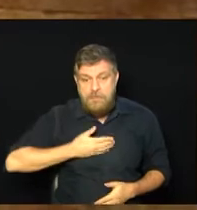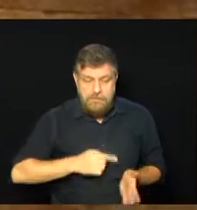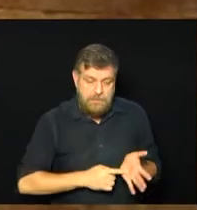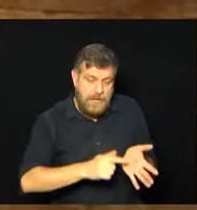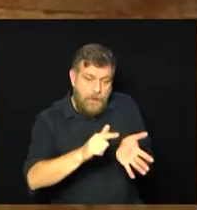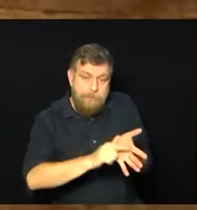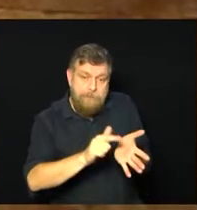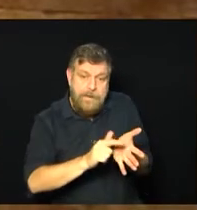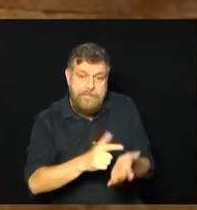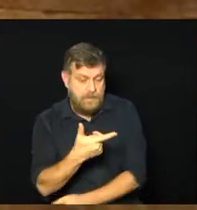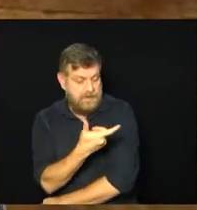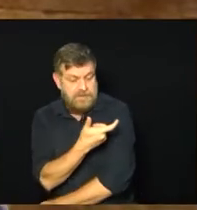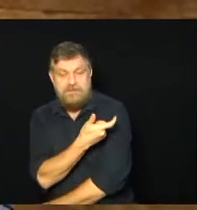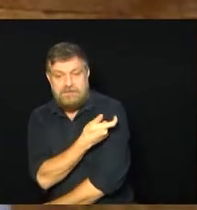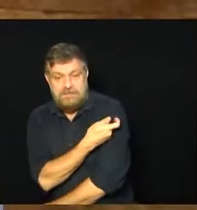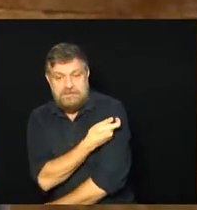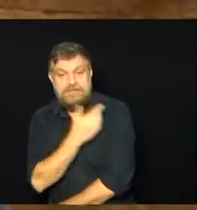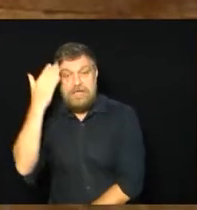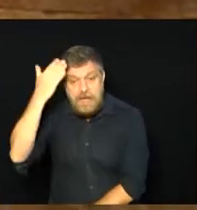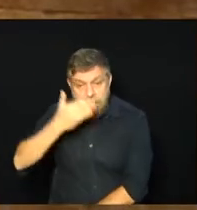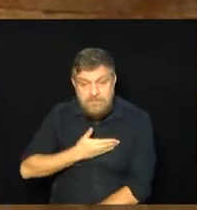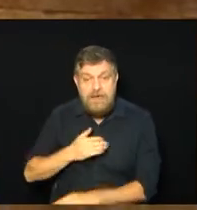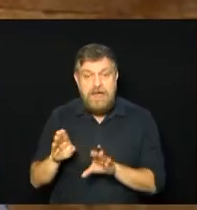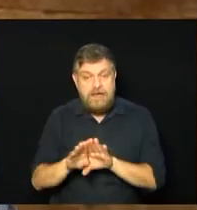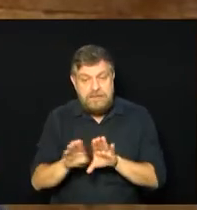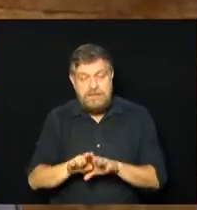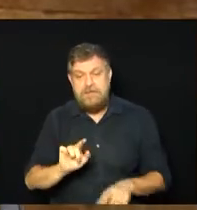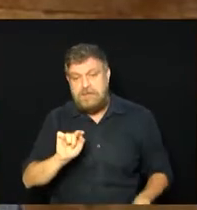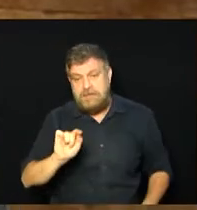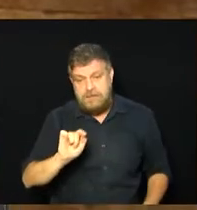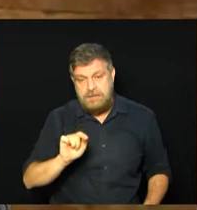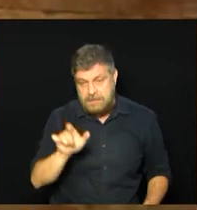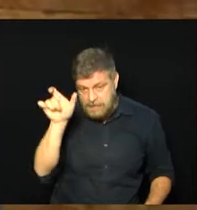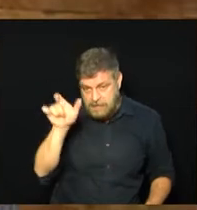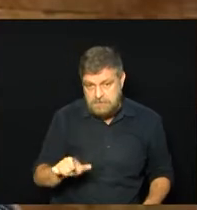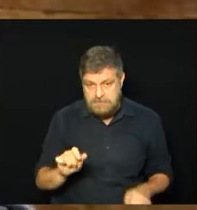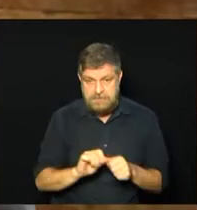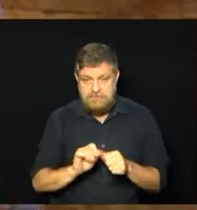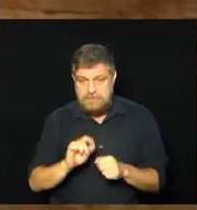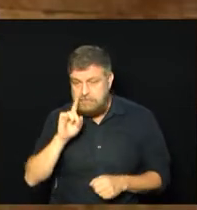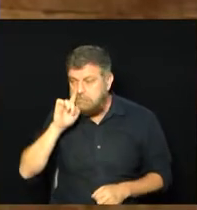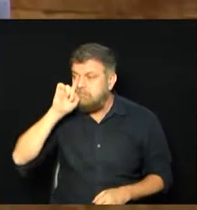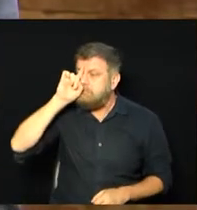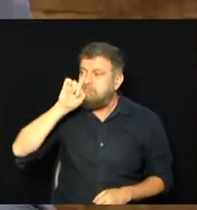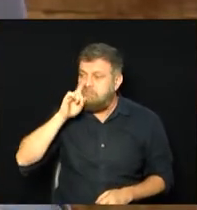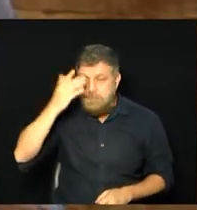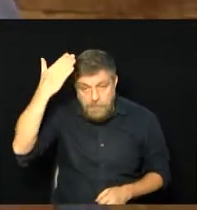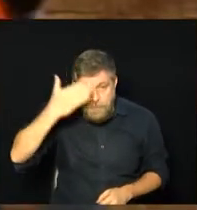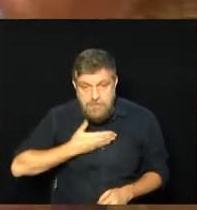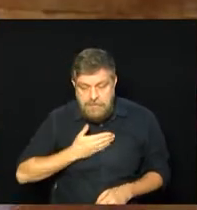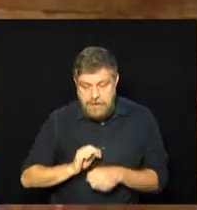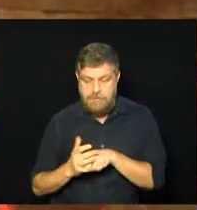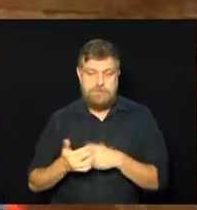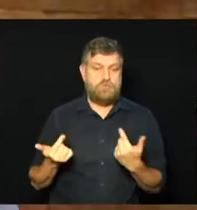a comprovação de vacinação, a comprovação do PCR, né, dos exames para mostrar que pode entrar. Então